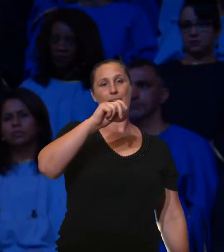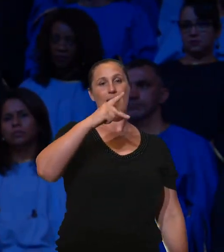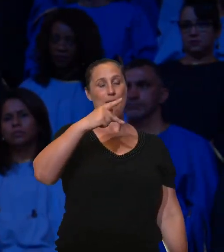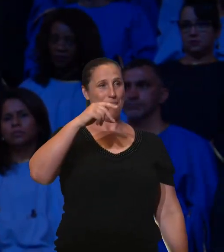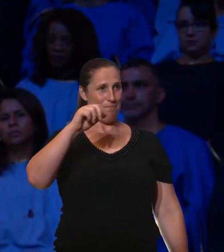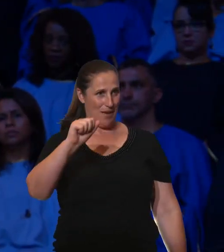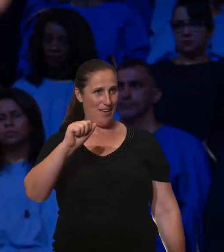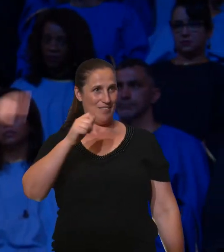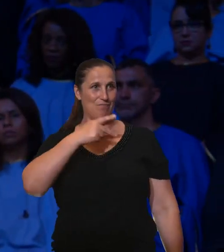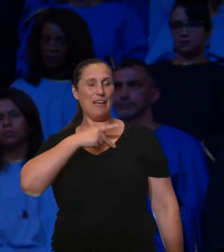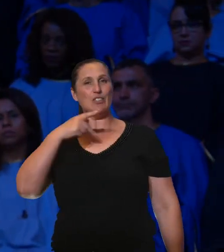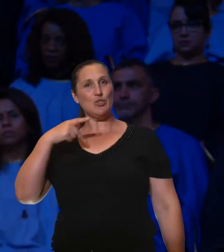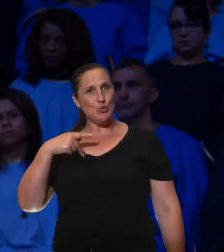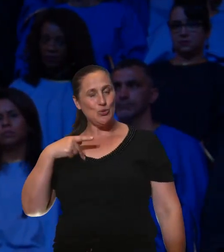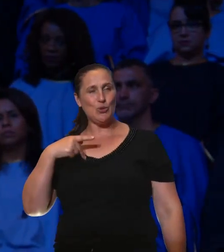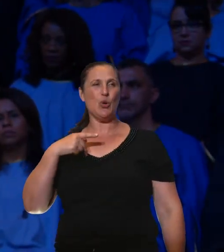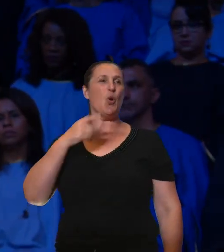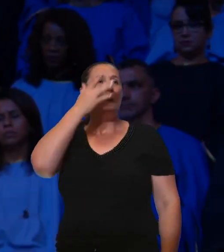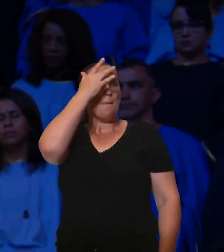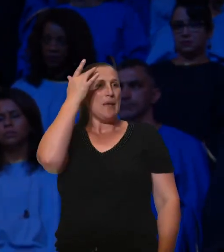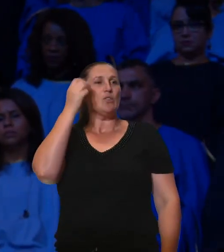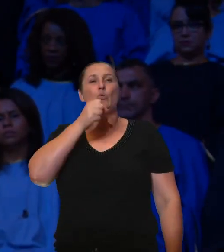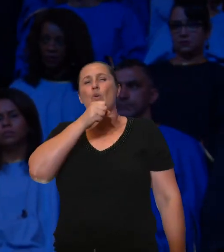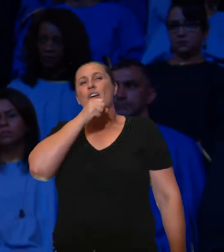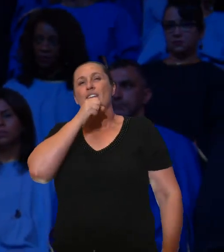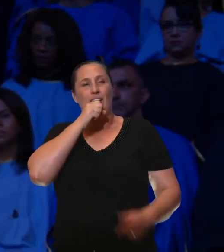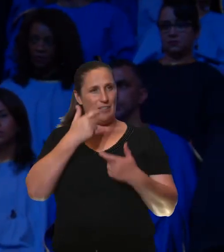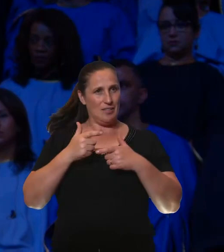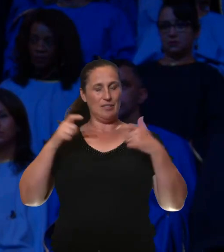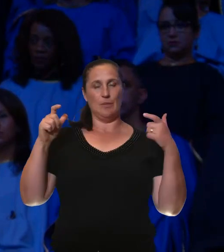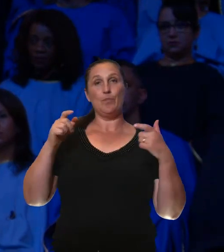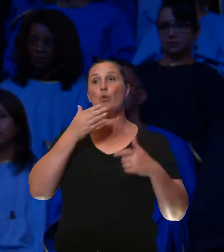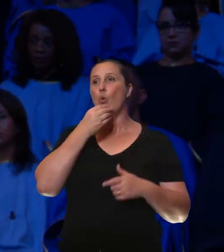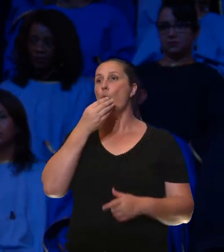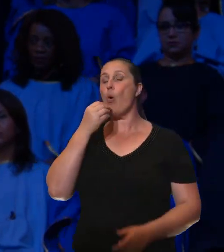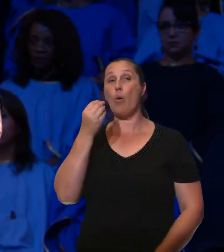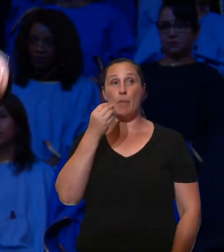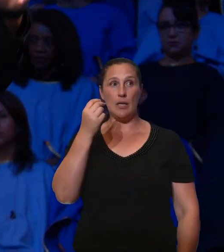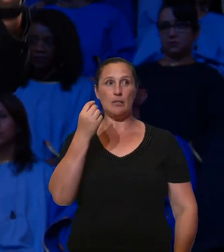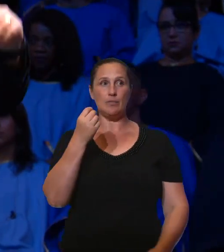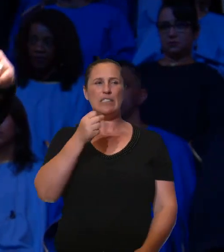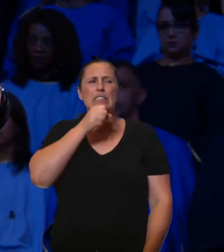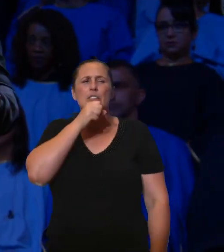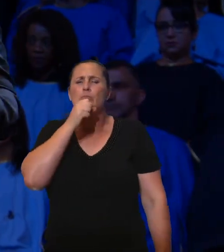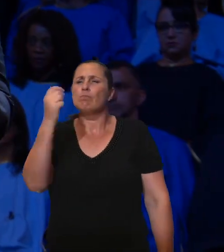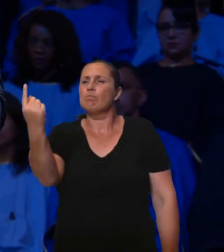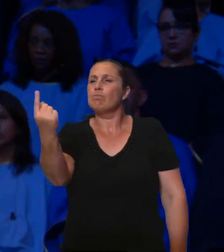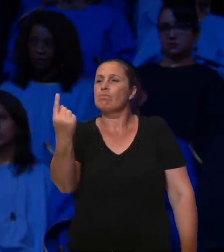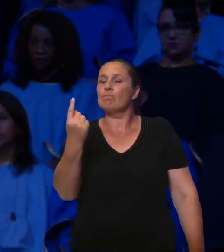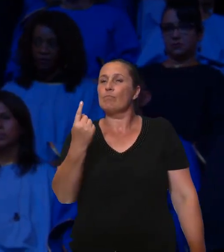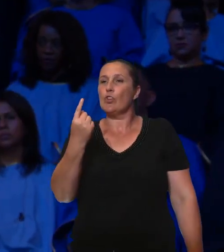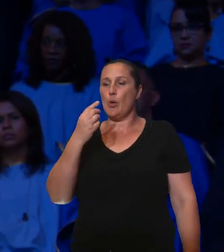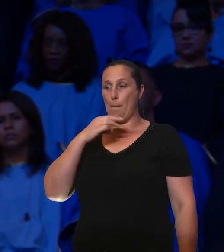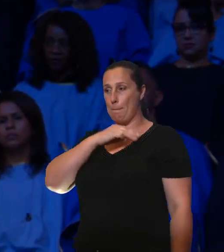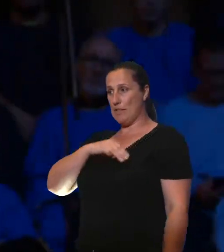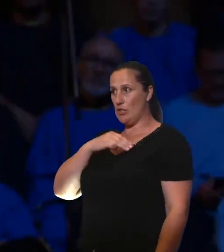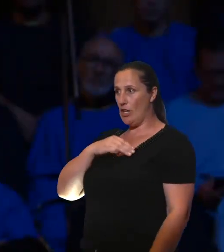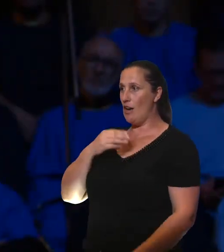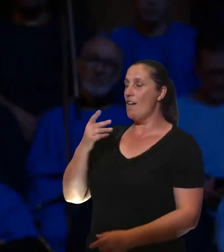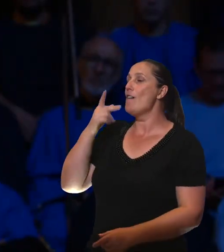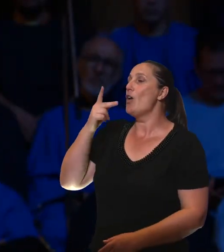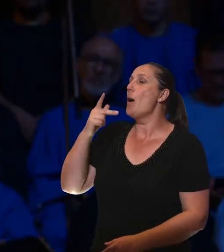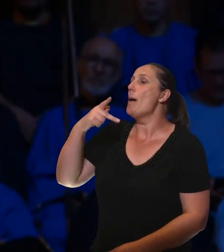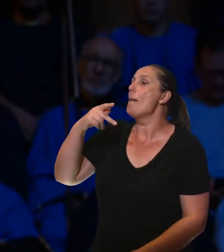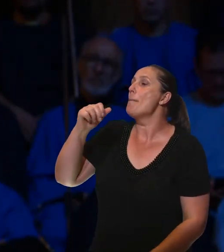igreja, um missionário de Ornala. Quando aquele homem foi entrar na igreja, aquele senhor, o missionário falou assim para ele: